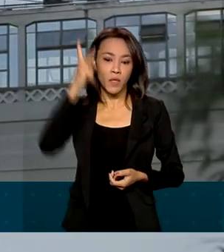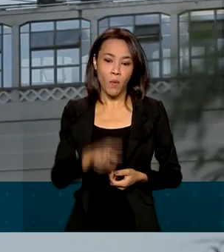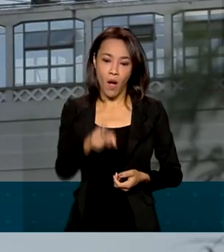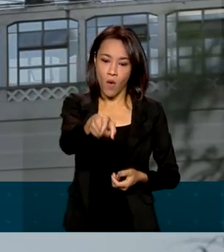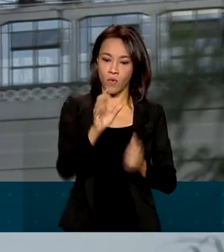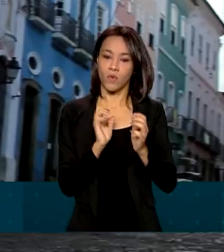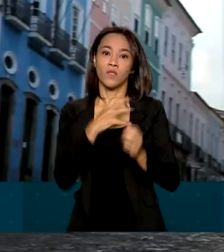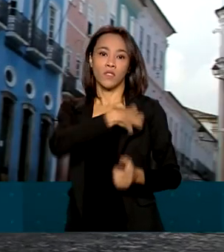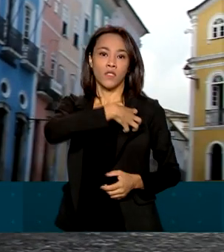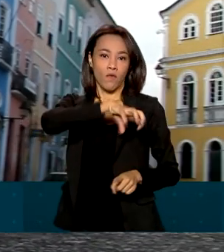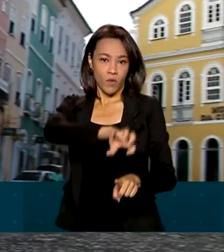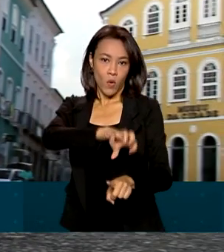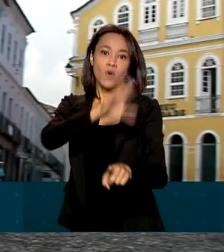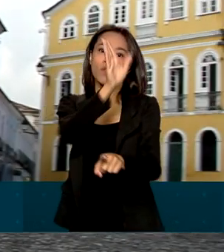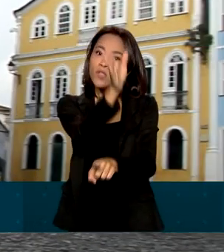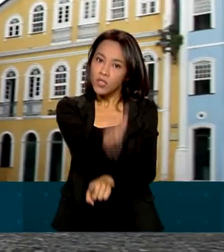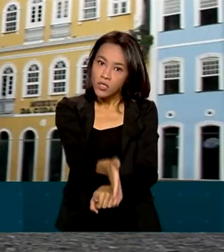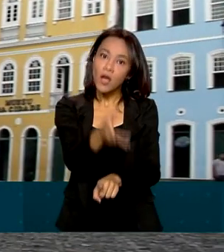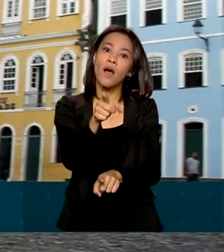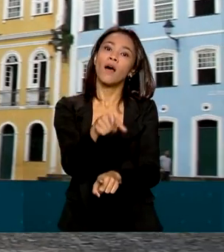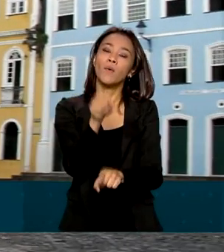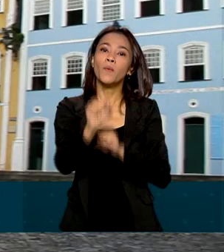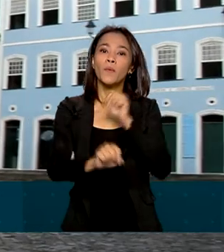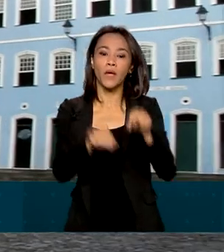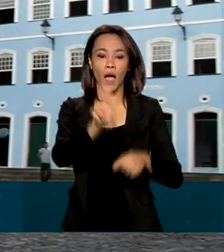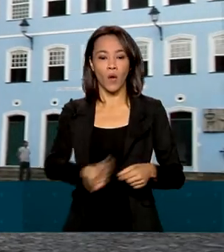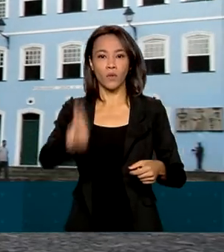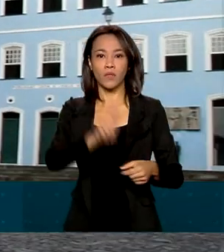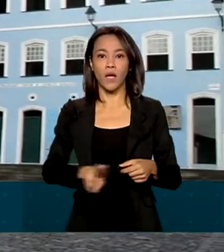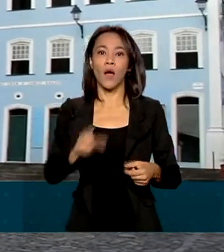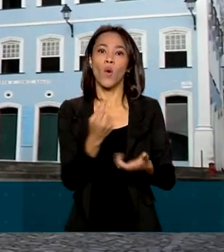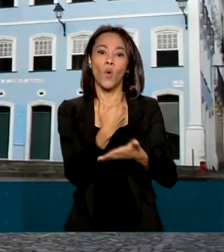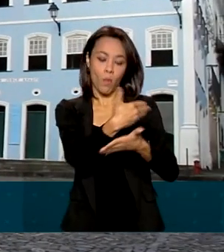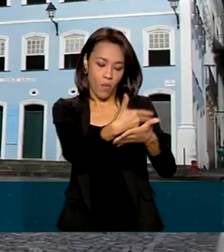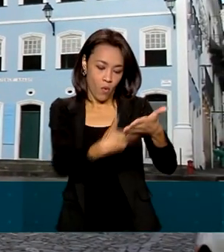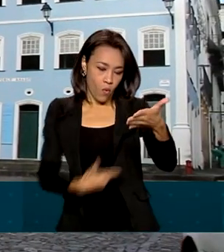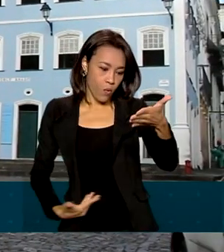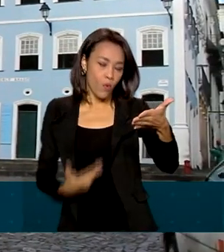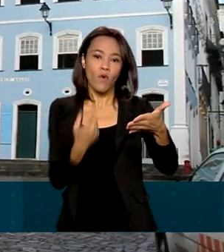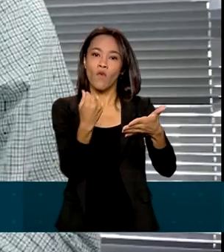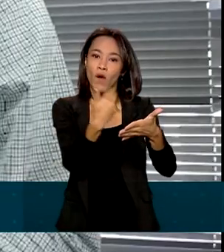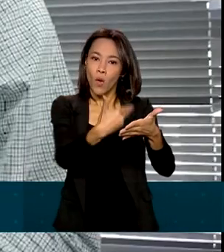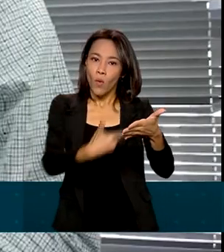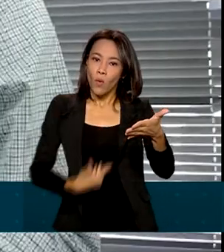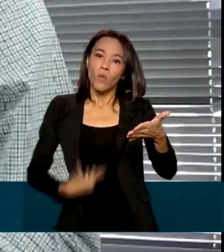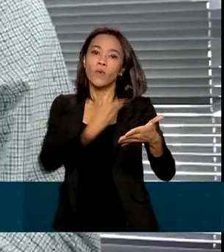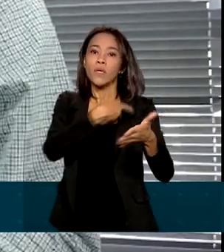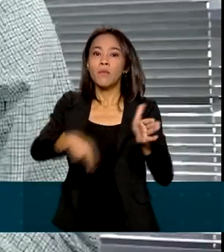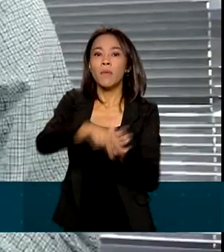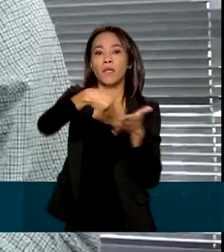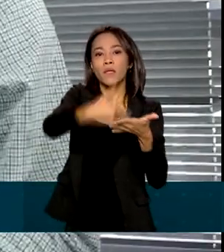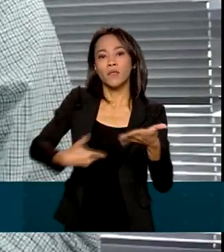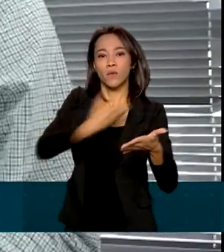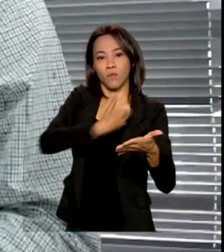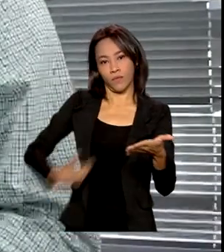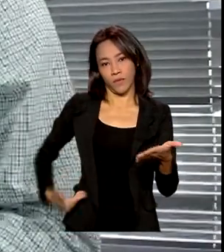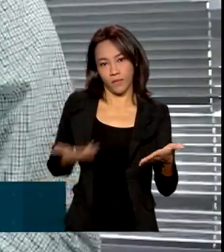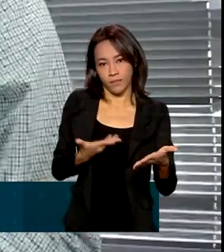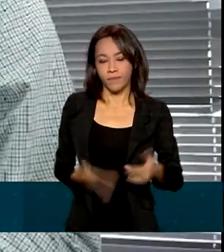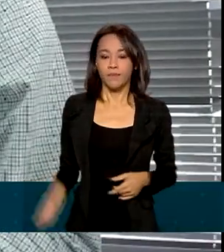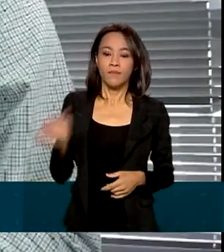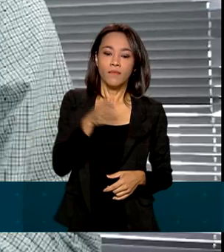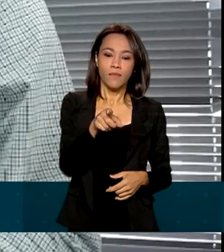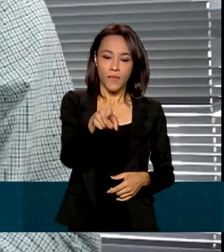Salvador foram beneficiadas a utilizar o catálogo de licitações do governo esses ganhos